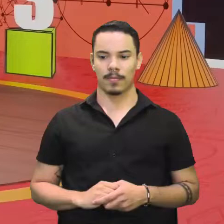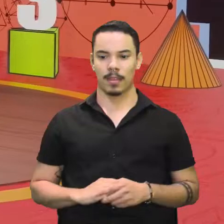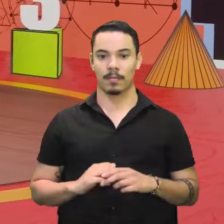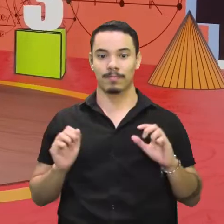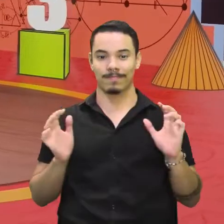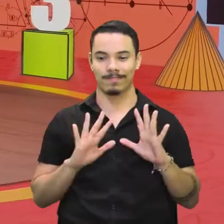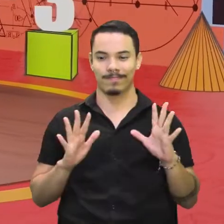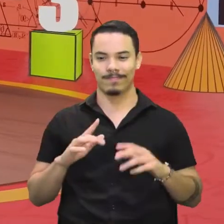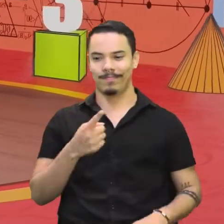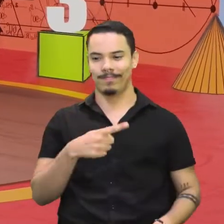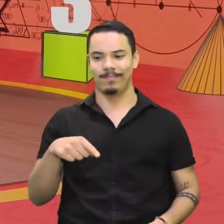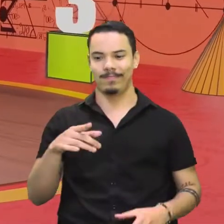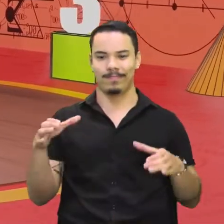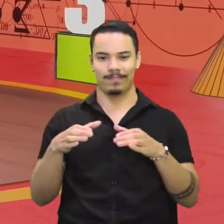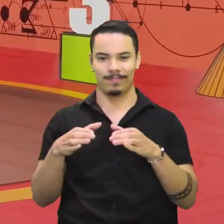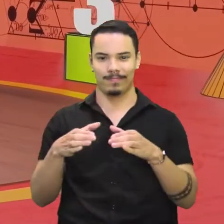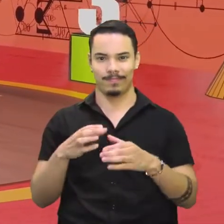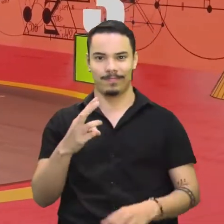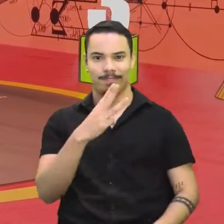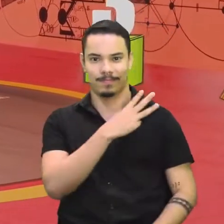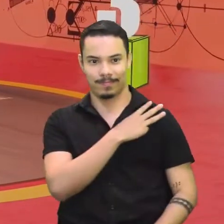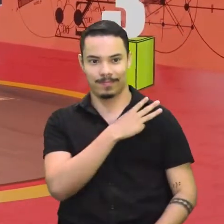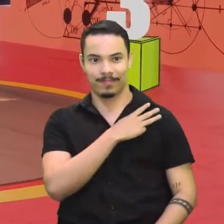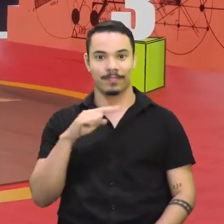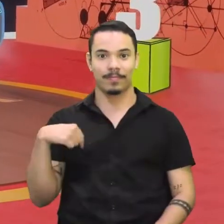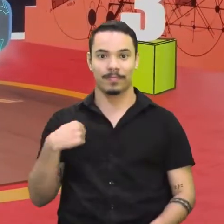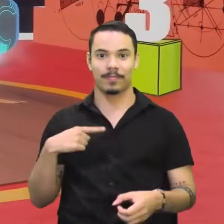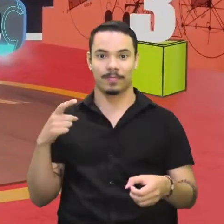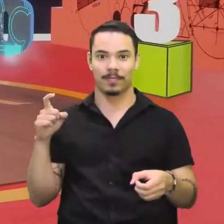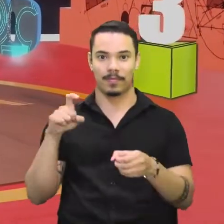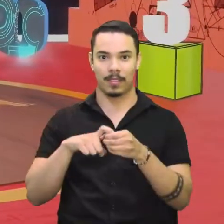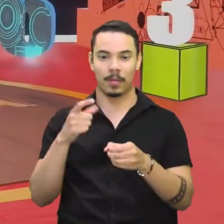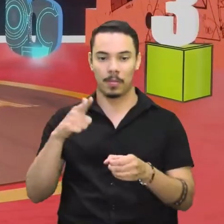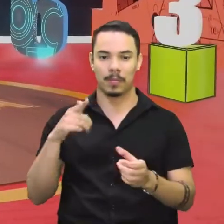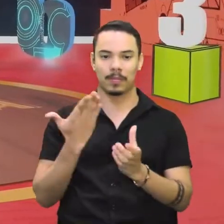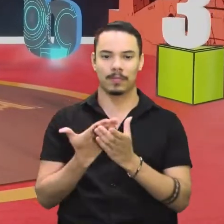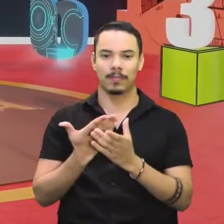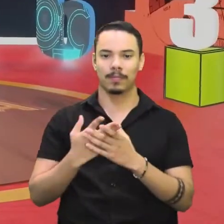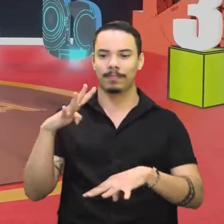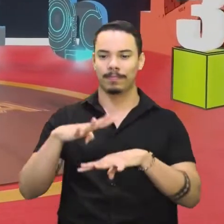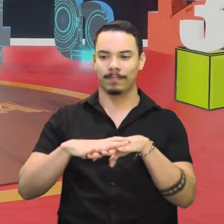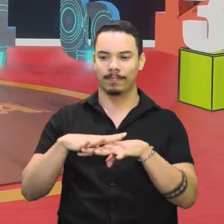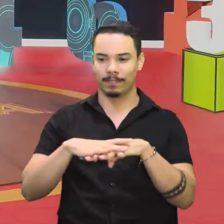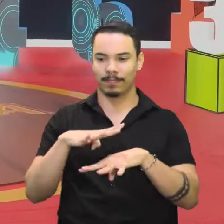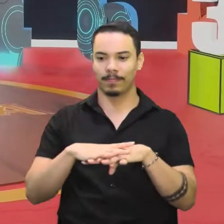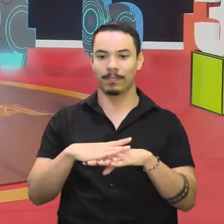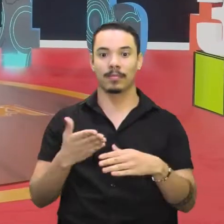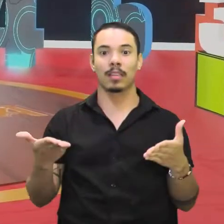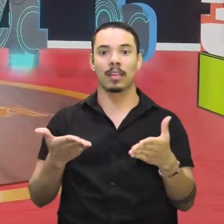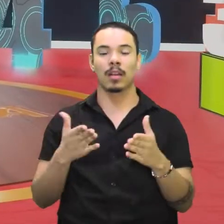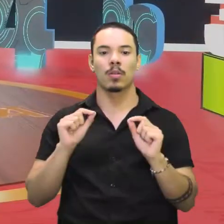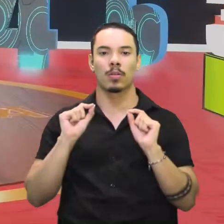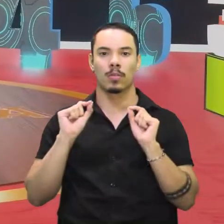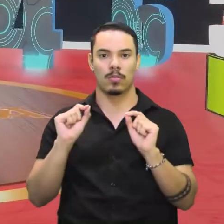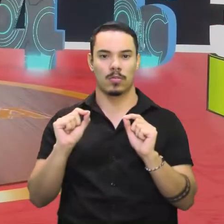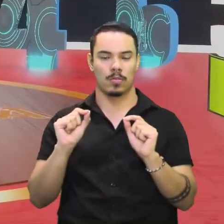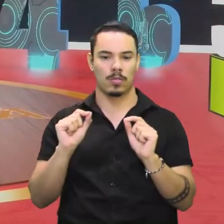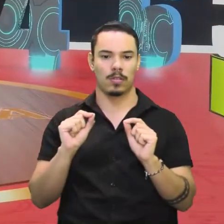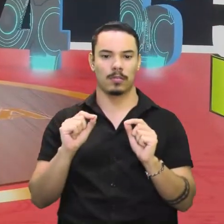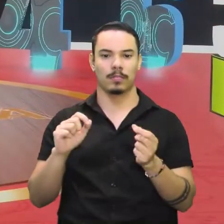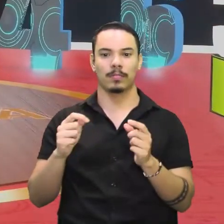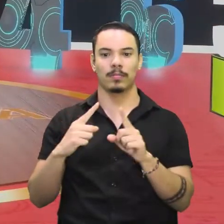Galera do grupo do Terceirão, estamos de volta para mais uma aula matemática e na nossa temporada